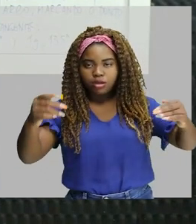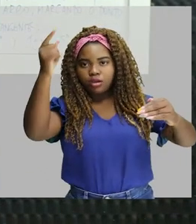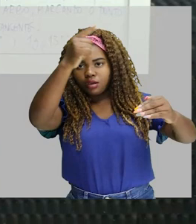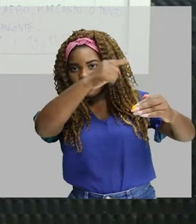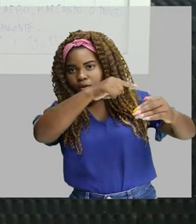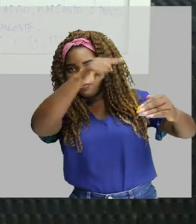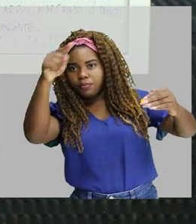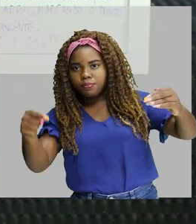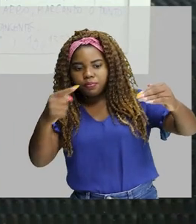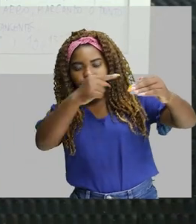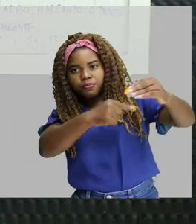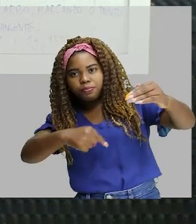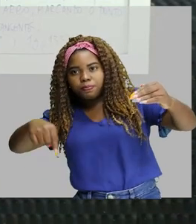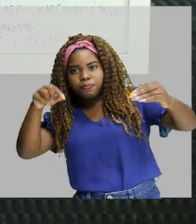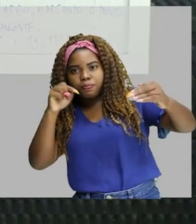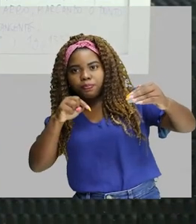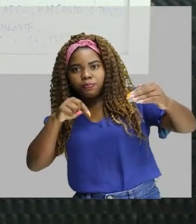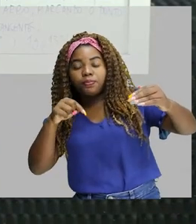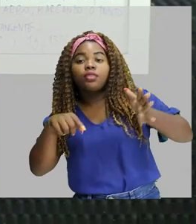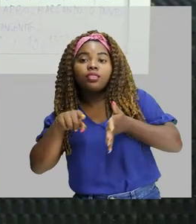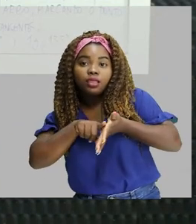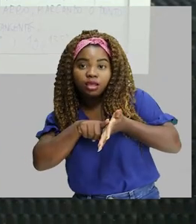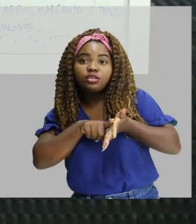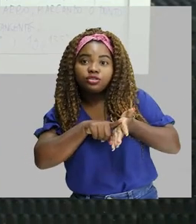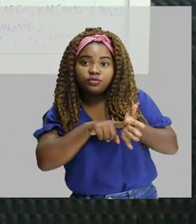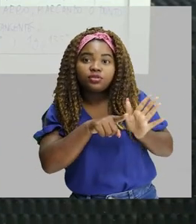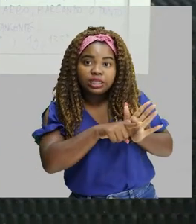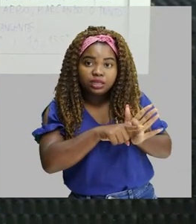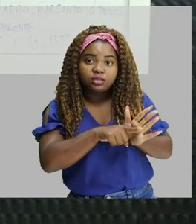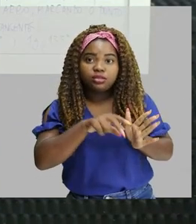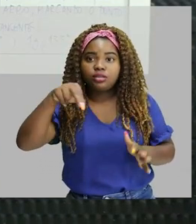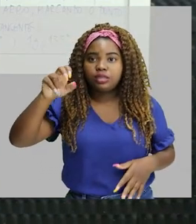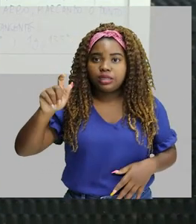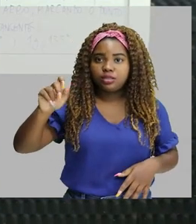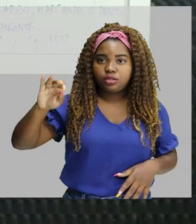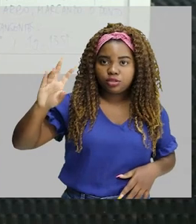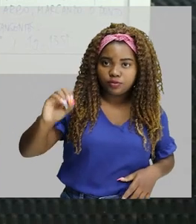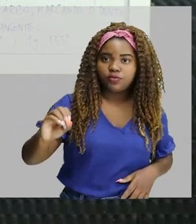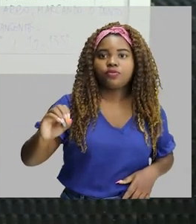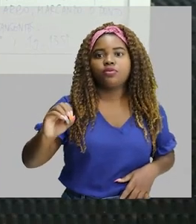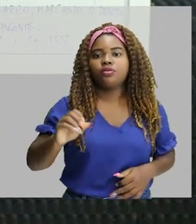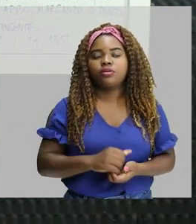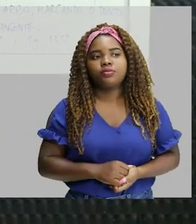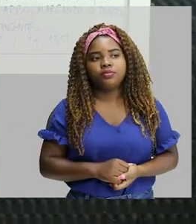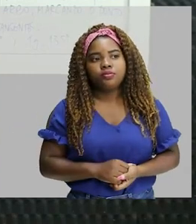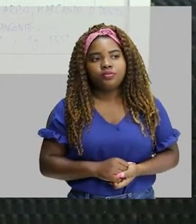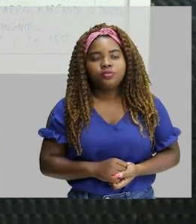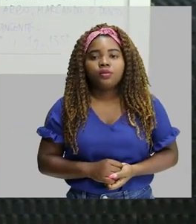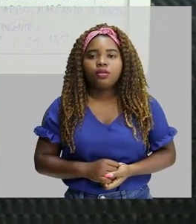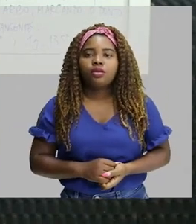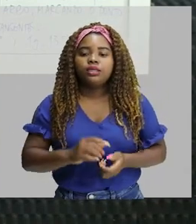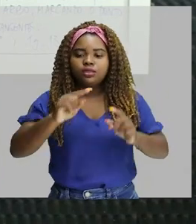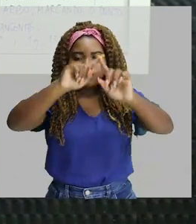Quanto é o o seno de 210 vai ser - 1/2 certo então galera no